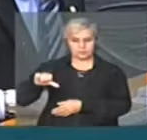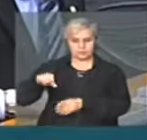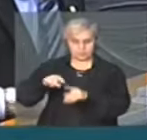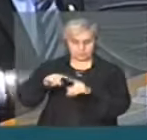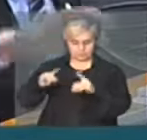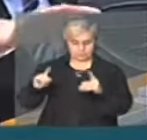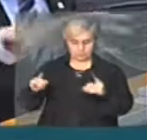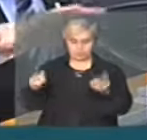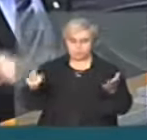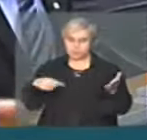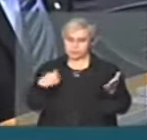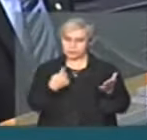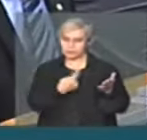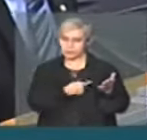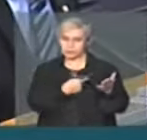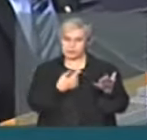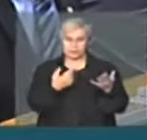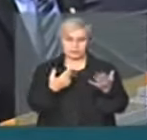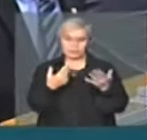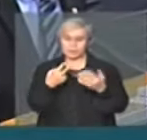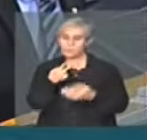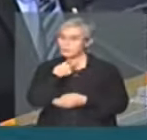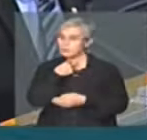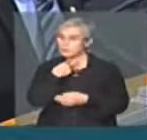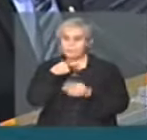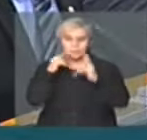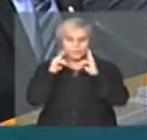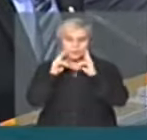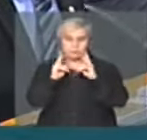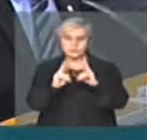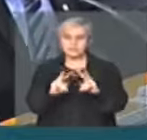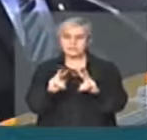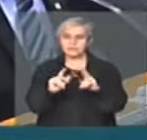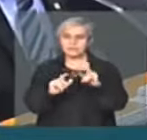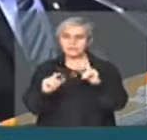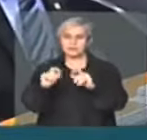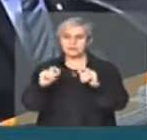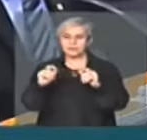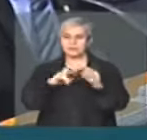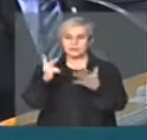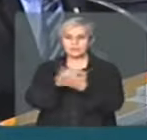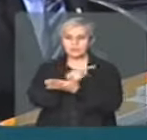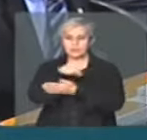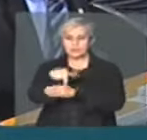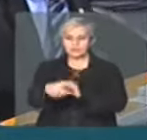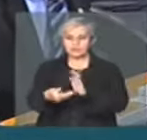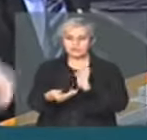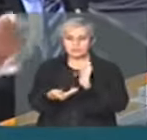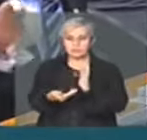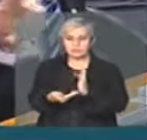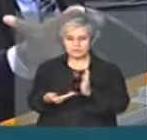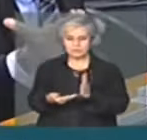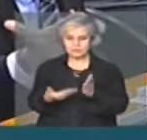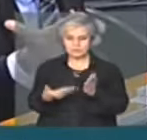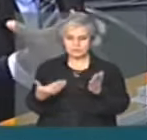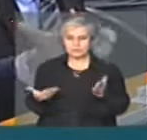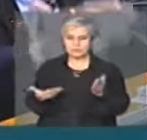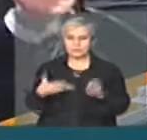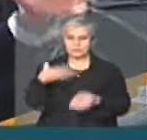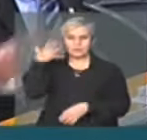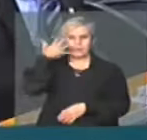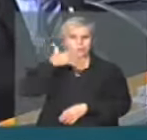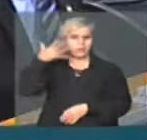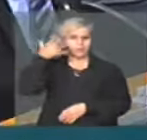presidente, nós não podemos assistir o que se coloca nessa casa, um